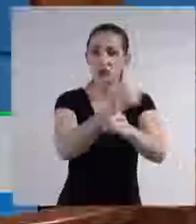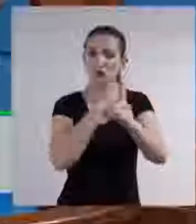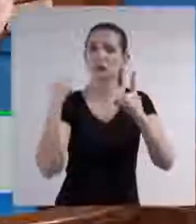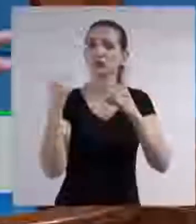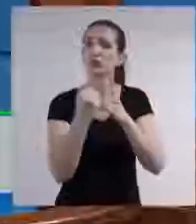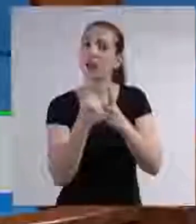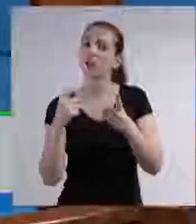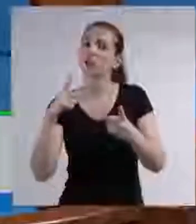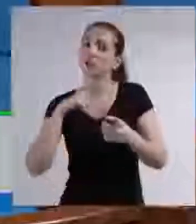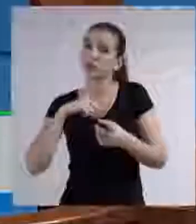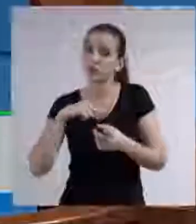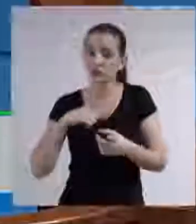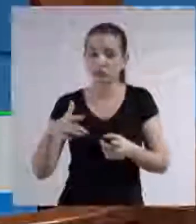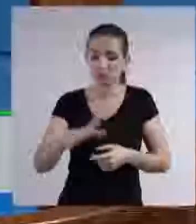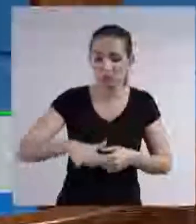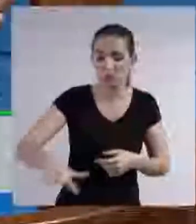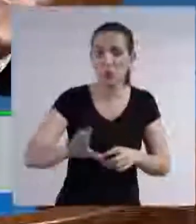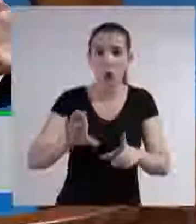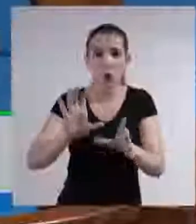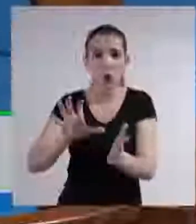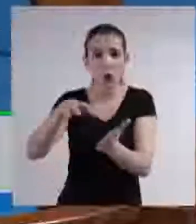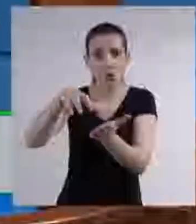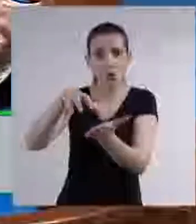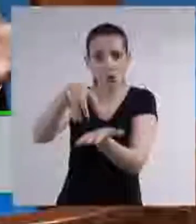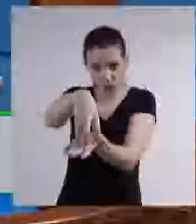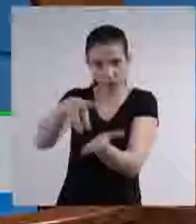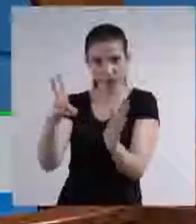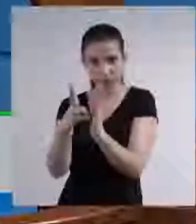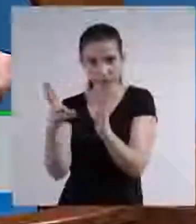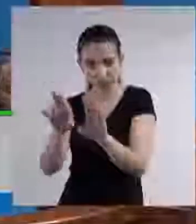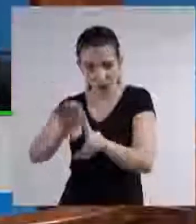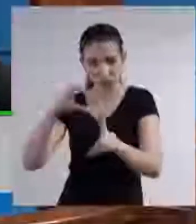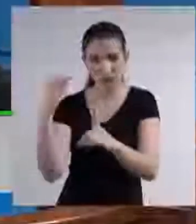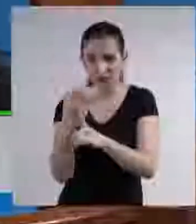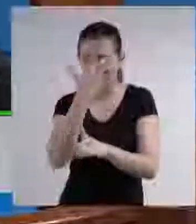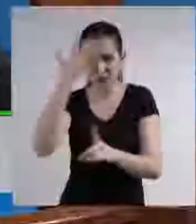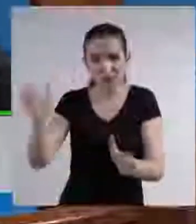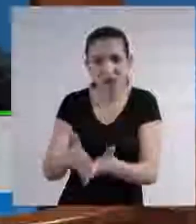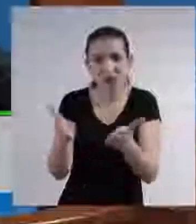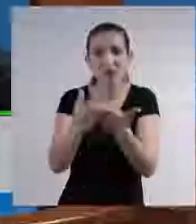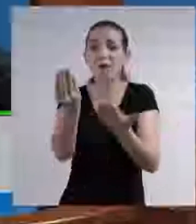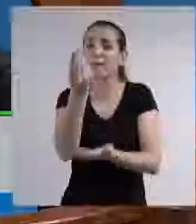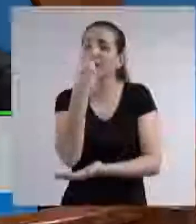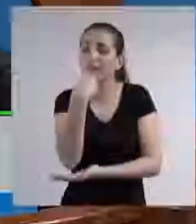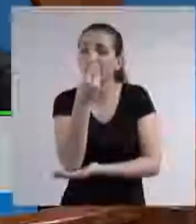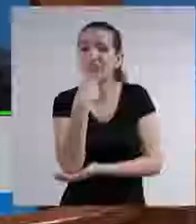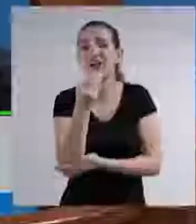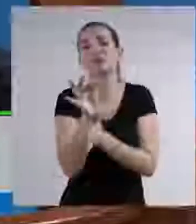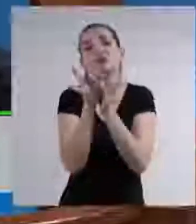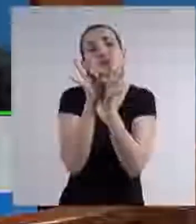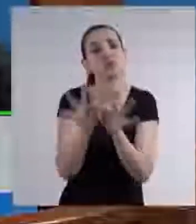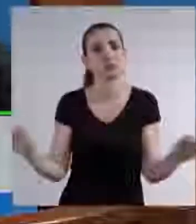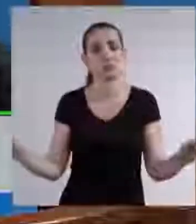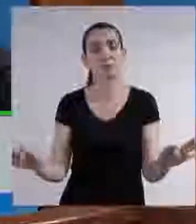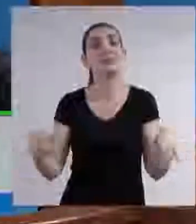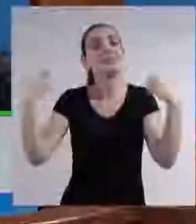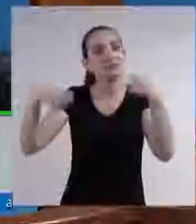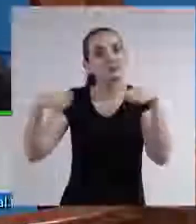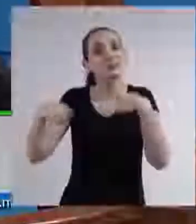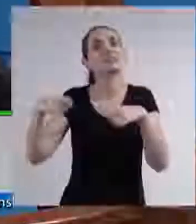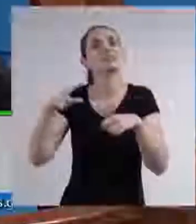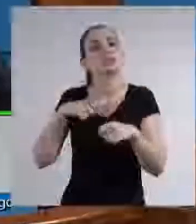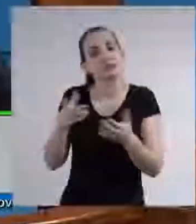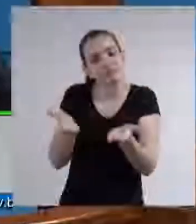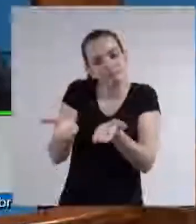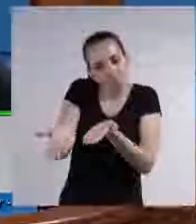de pessoas pobres, de pessoas que vivem numa situação de vulnerabilidade, eu acho que o tratamento deve ser